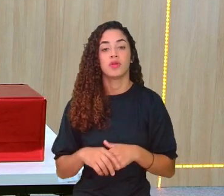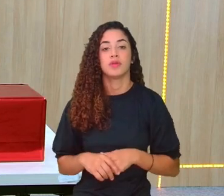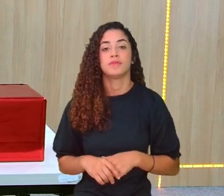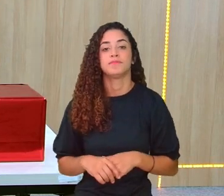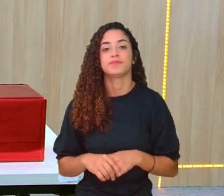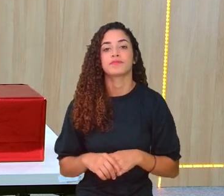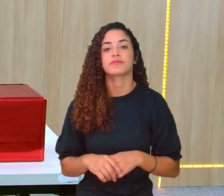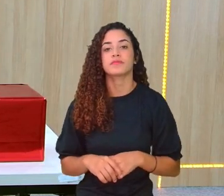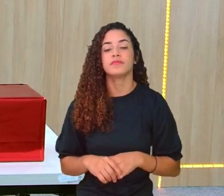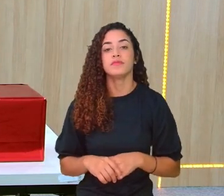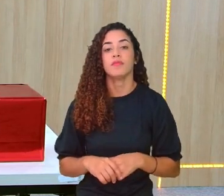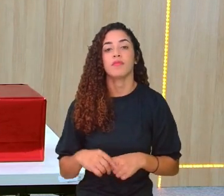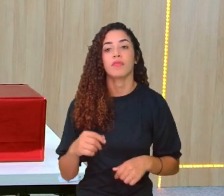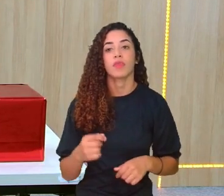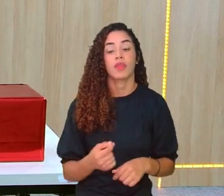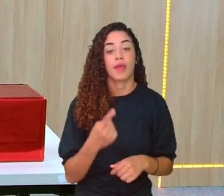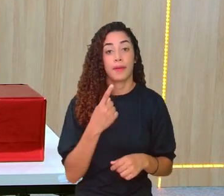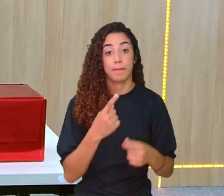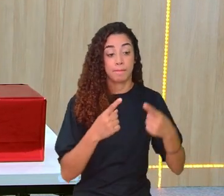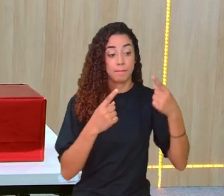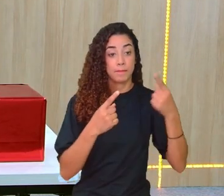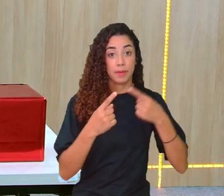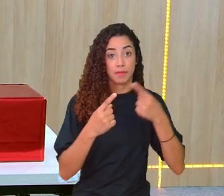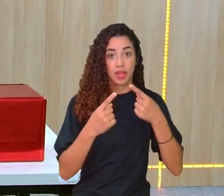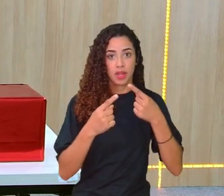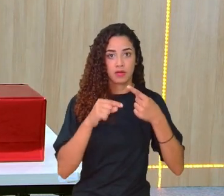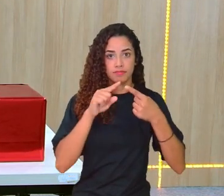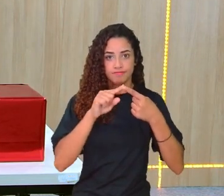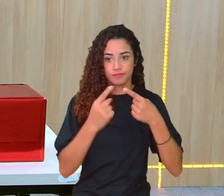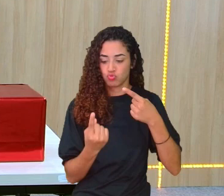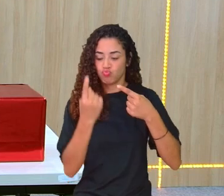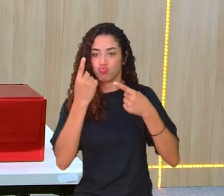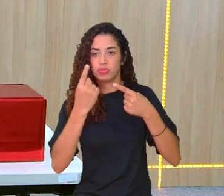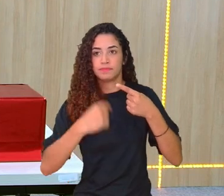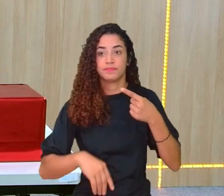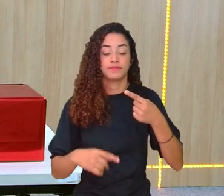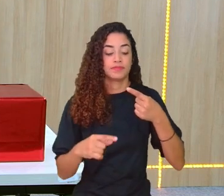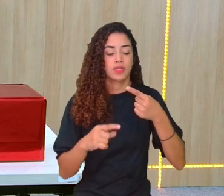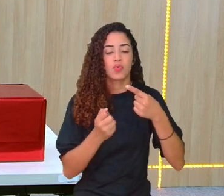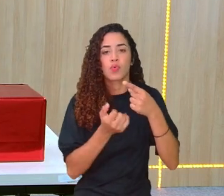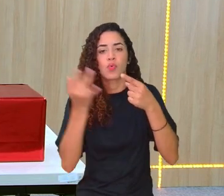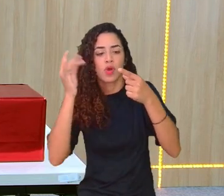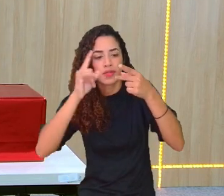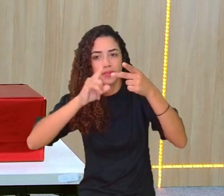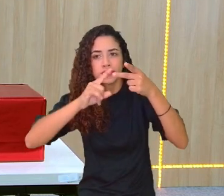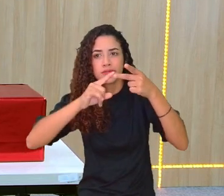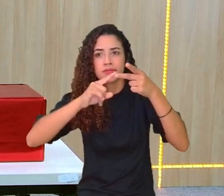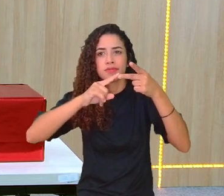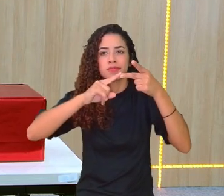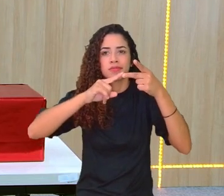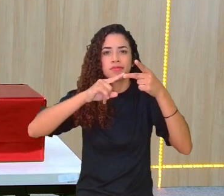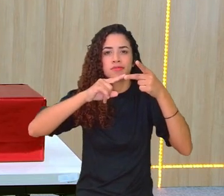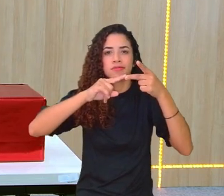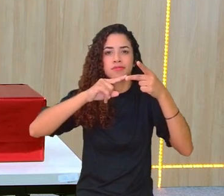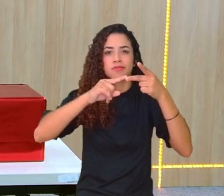quantidade do primeiro, que é 1, peguei a quantidade do segundo e